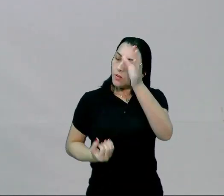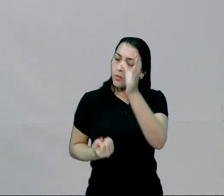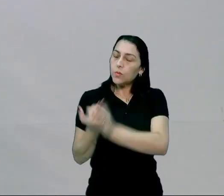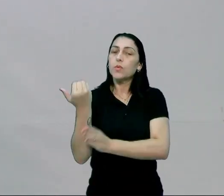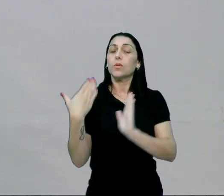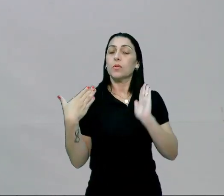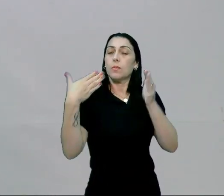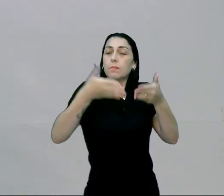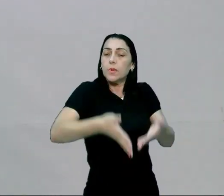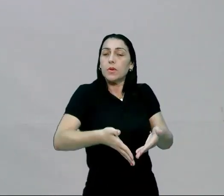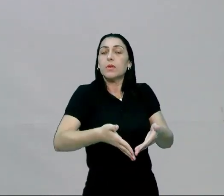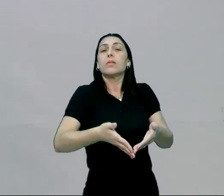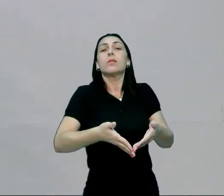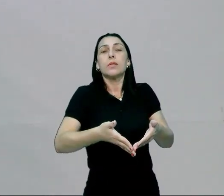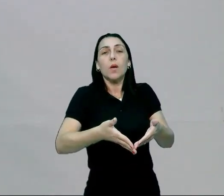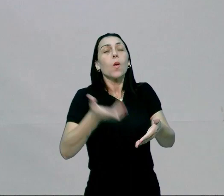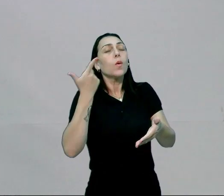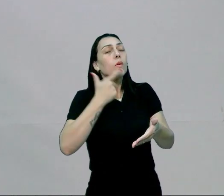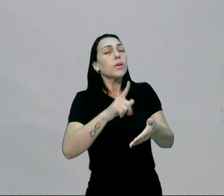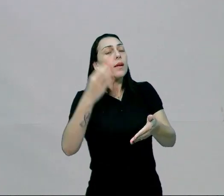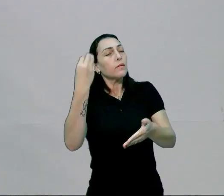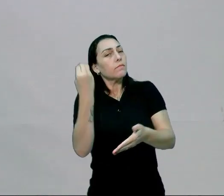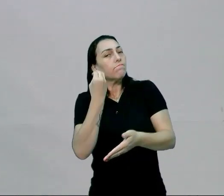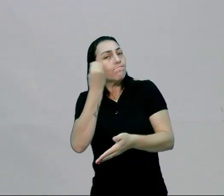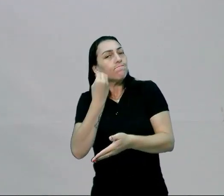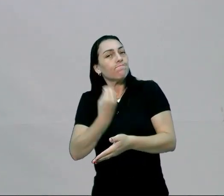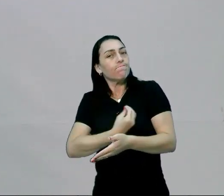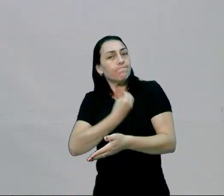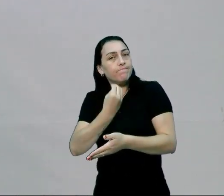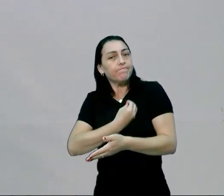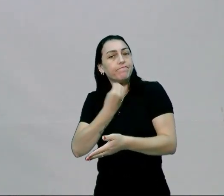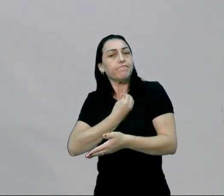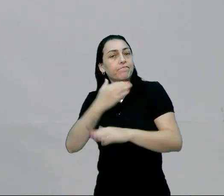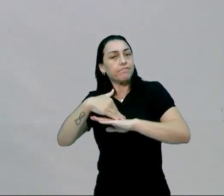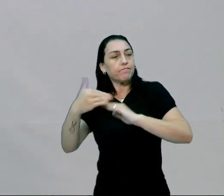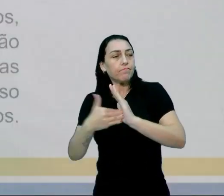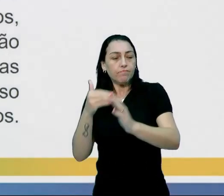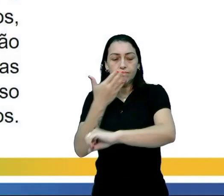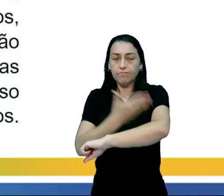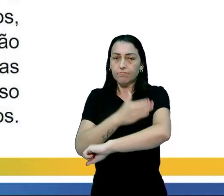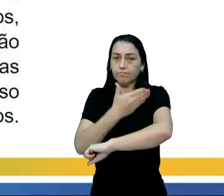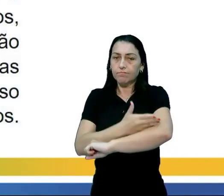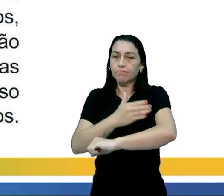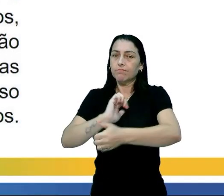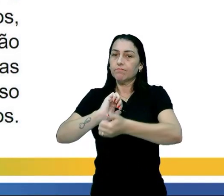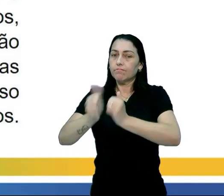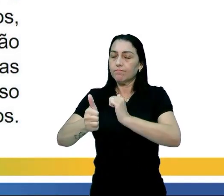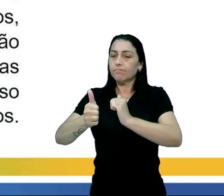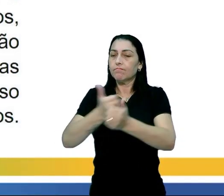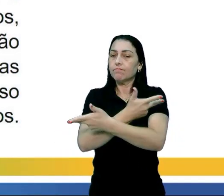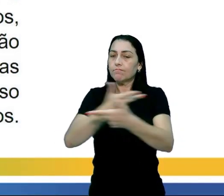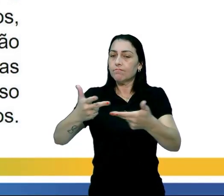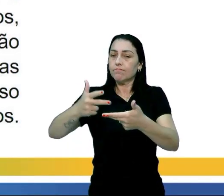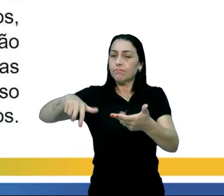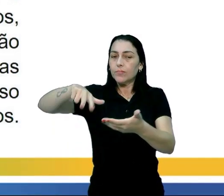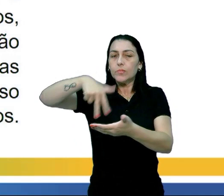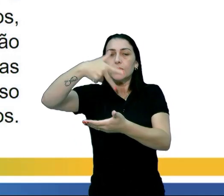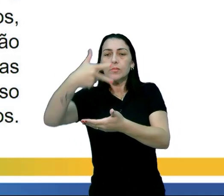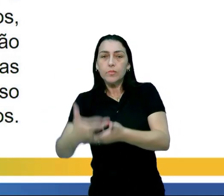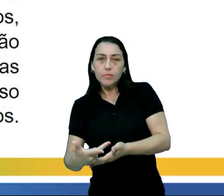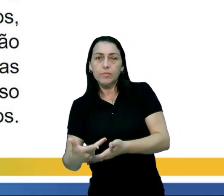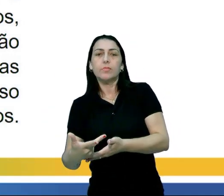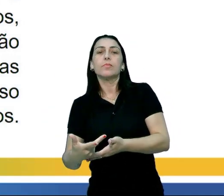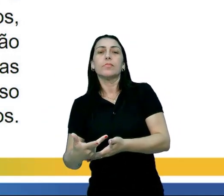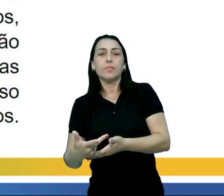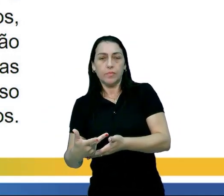esse direcionamento, e aí a gente consegue vivenciar ou vislumbrar tudo isso na prática do atletismo, né? Ó, o esporte de